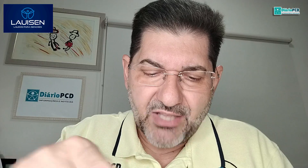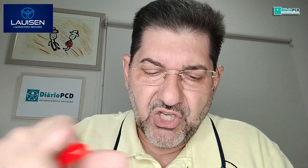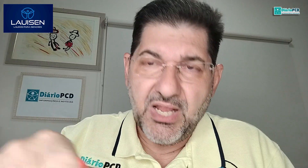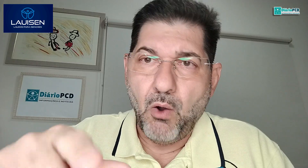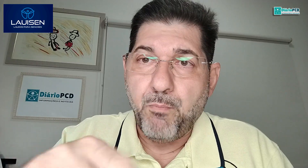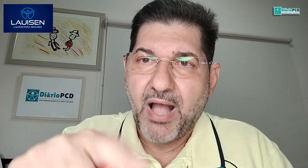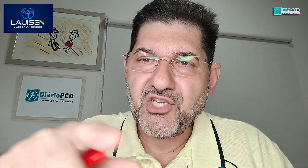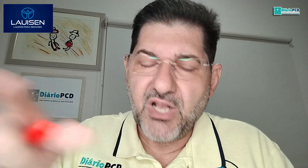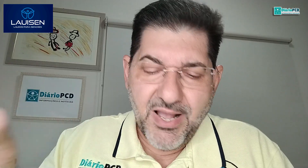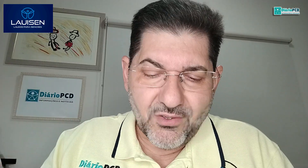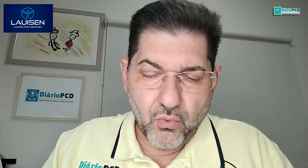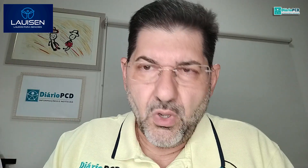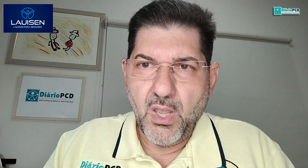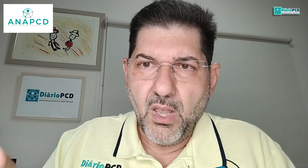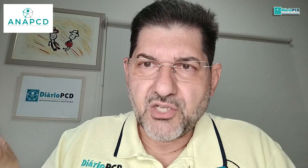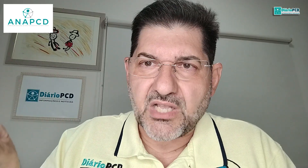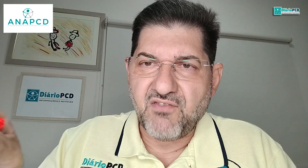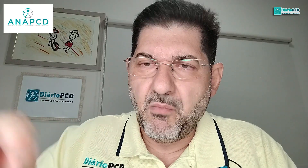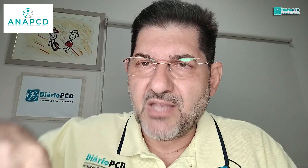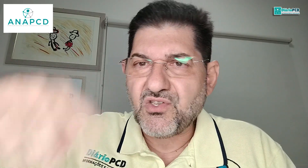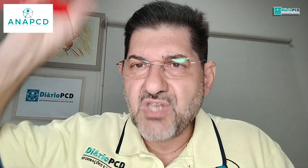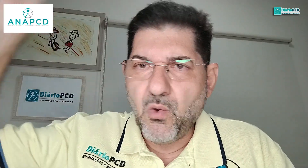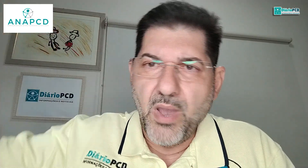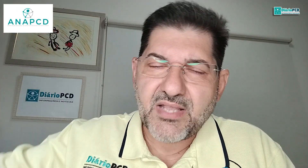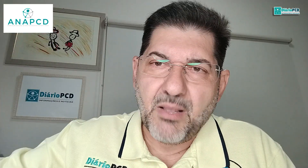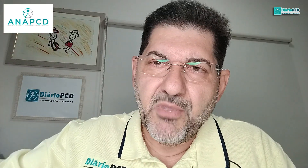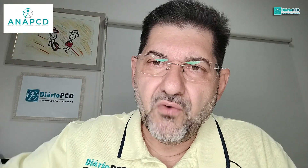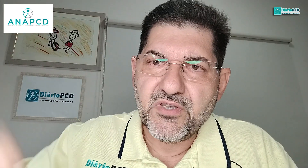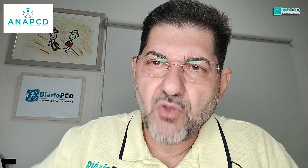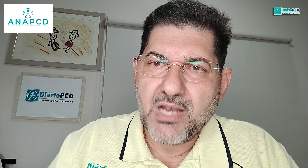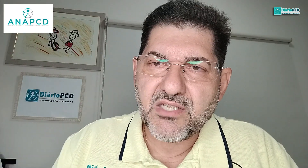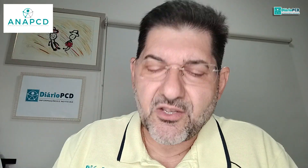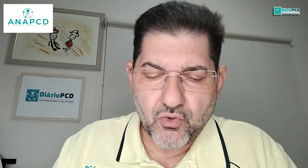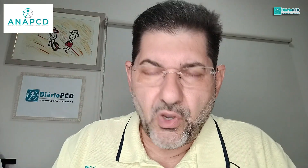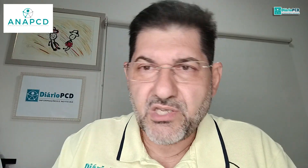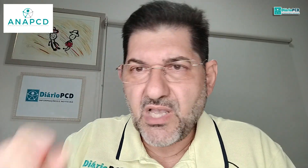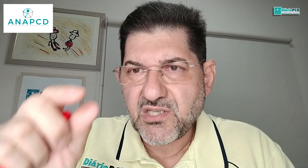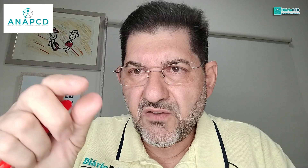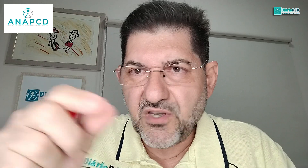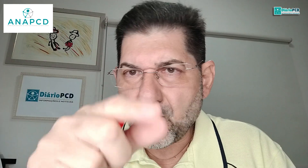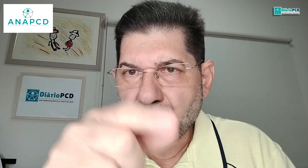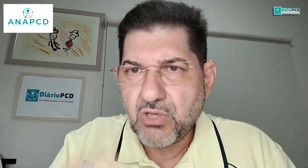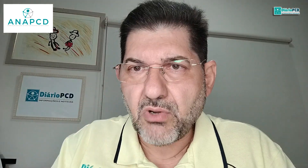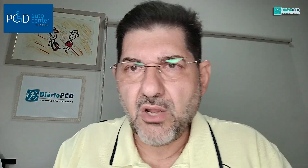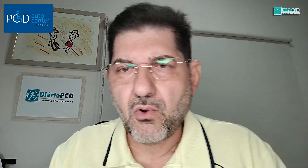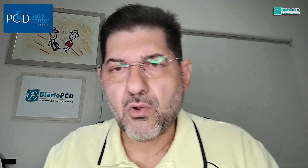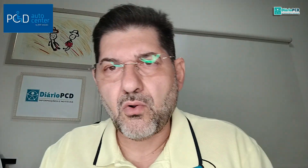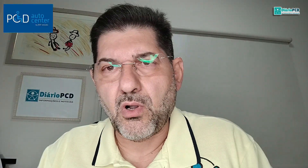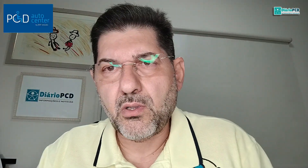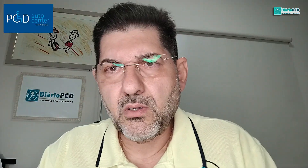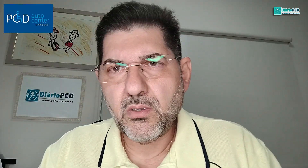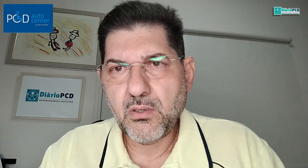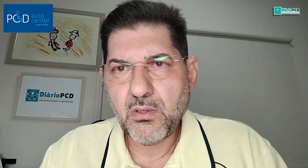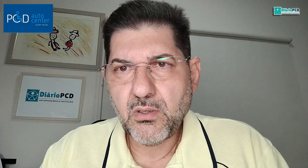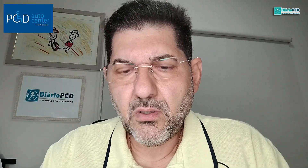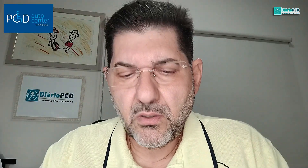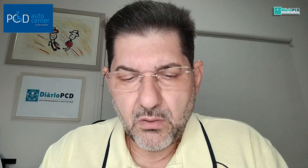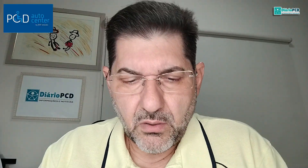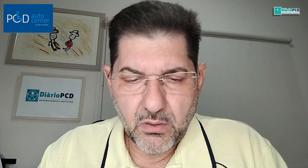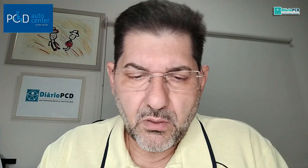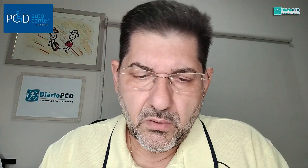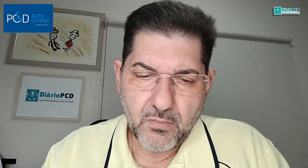do Padilha, o Padilhando, já teve mais de 50 mil visualizações nesse videozinho que ele colocou.